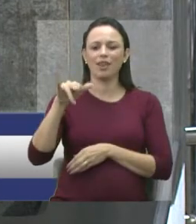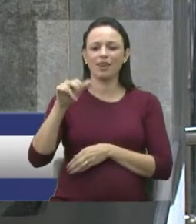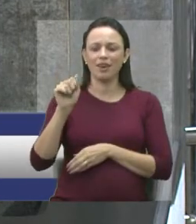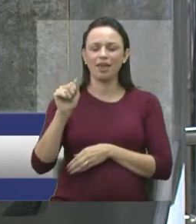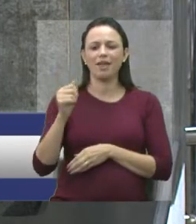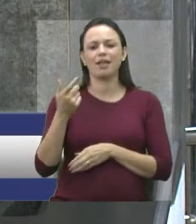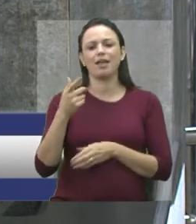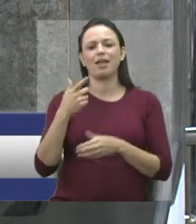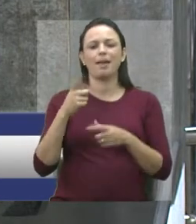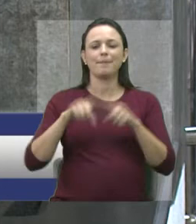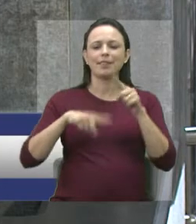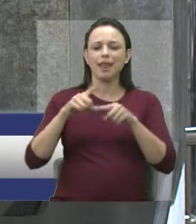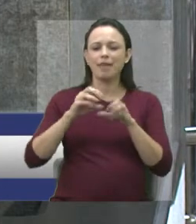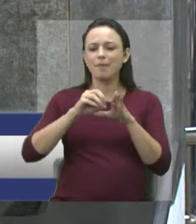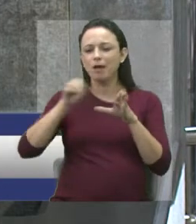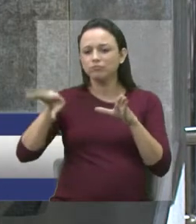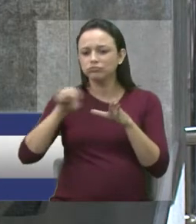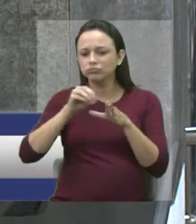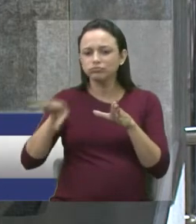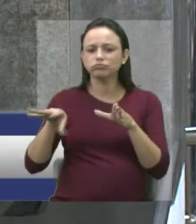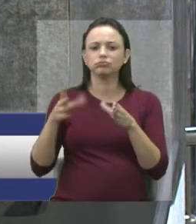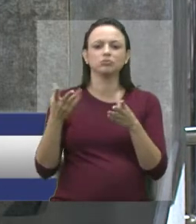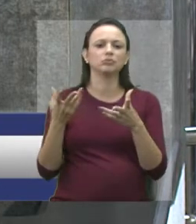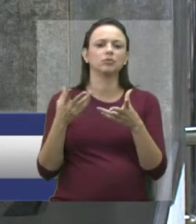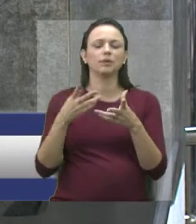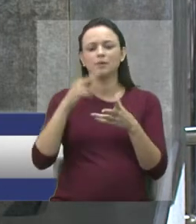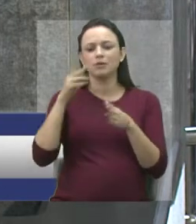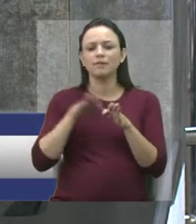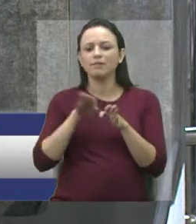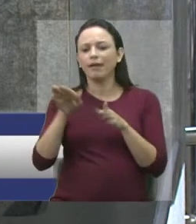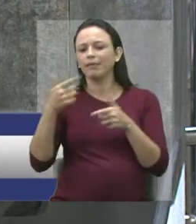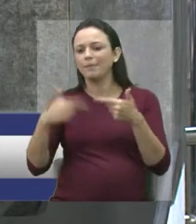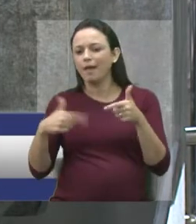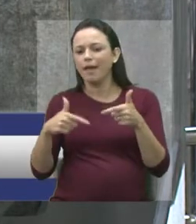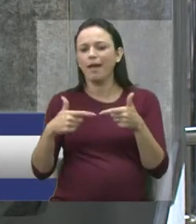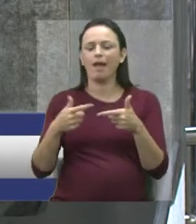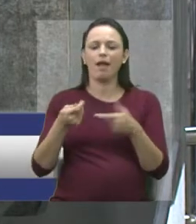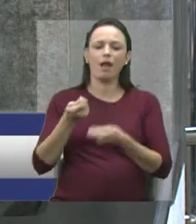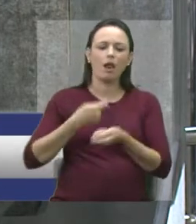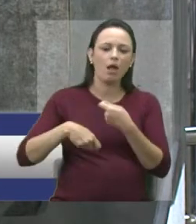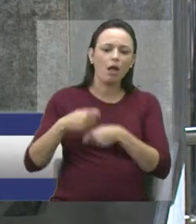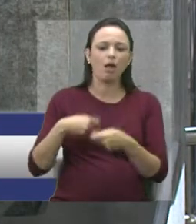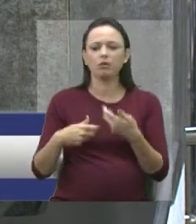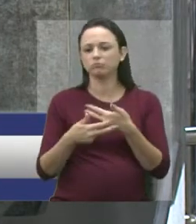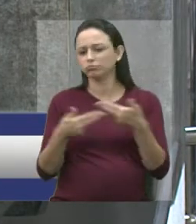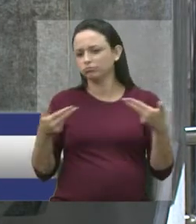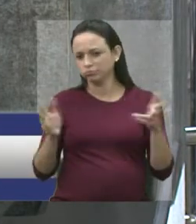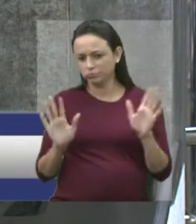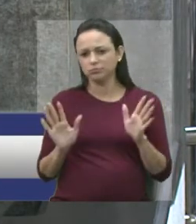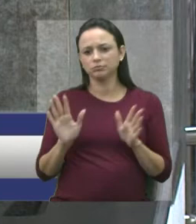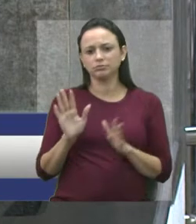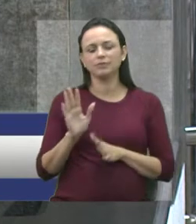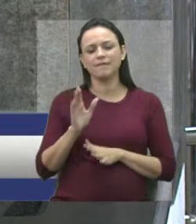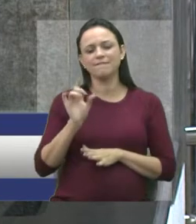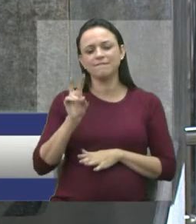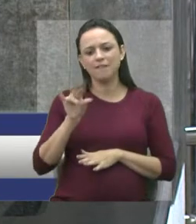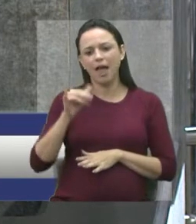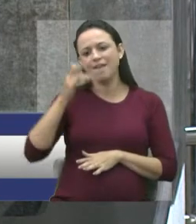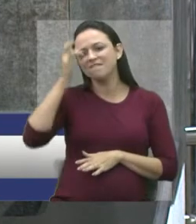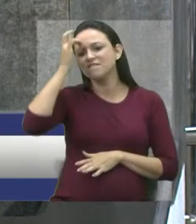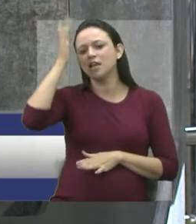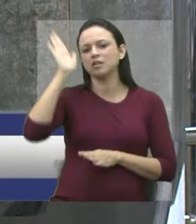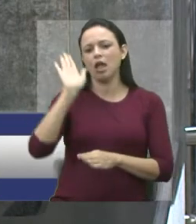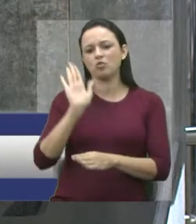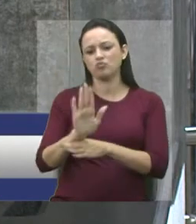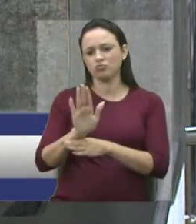descarregamento de material, enfim, o pessoal que se locomove para ir trabalhar, o comércio, de uma maneira geral, vai facilitar muito